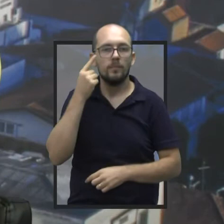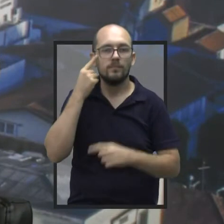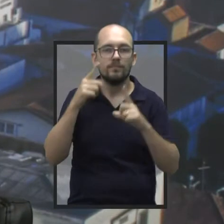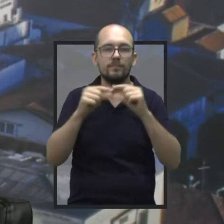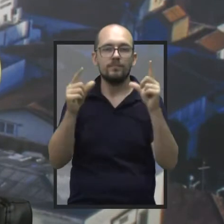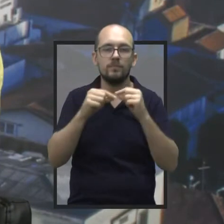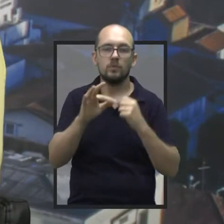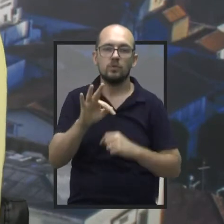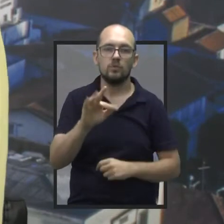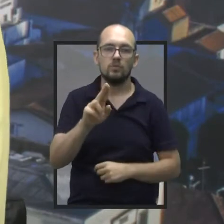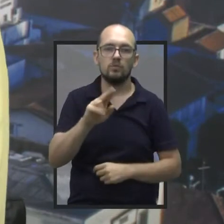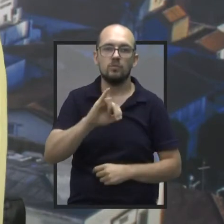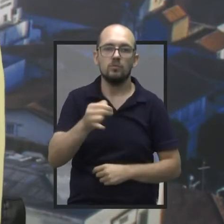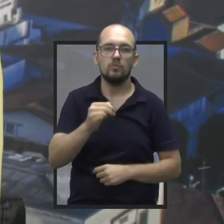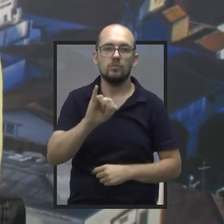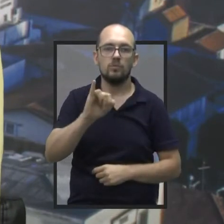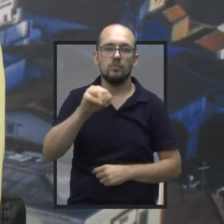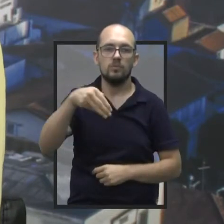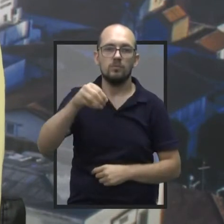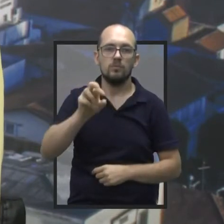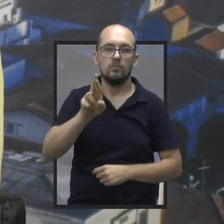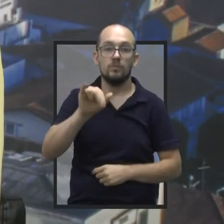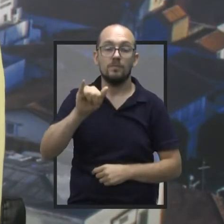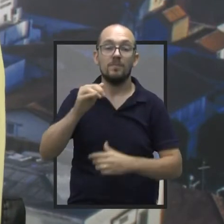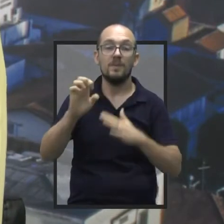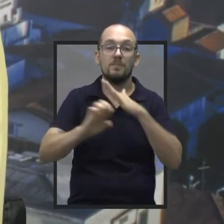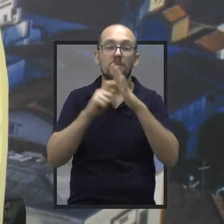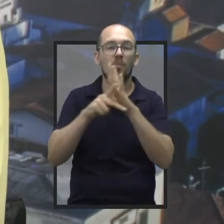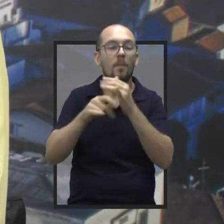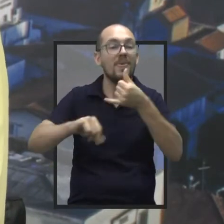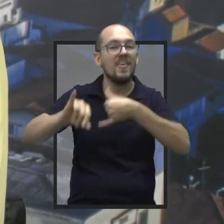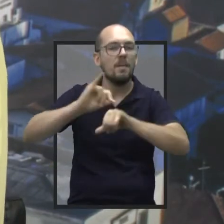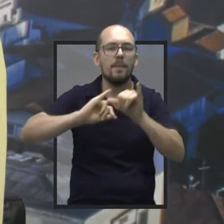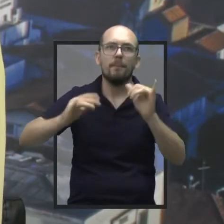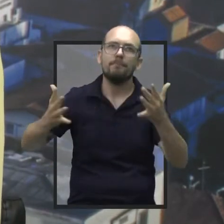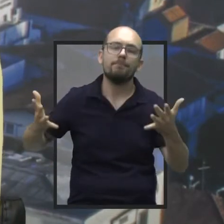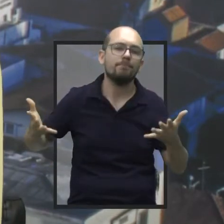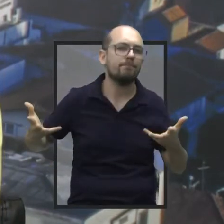ela é uma empresa Sumitomo, é uma empresa química fantástica.